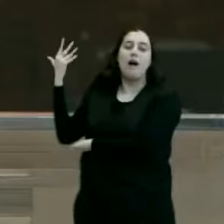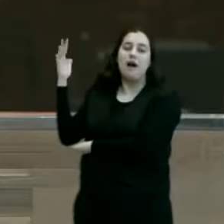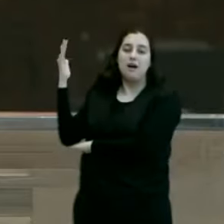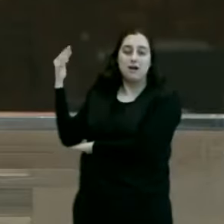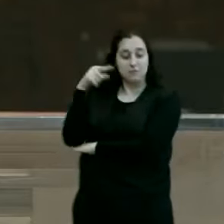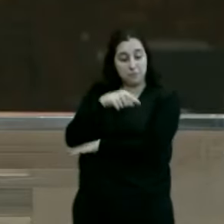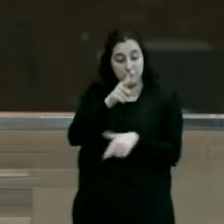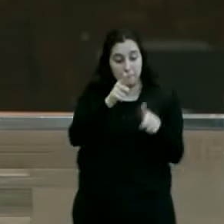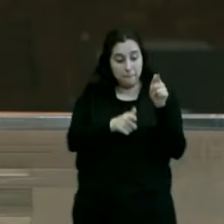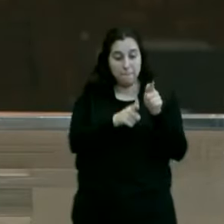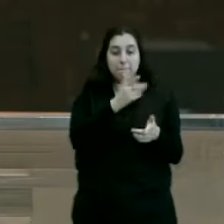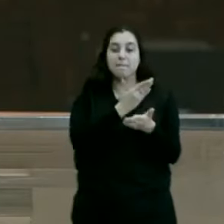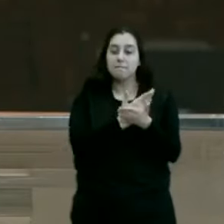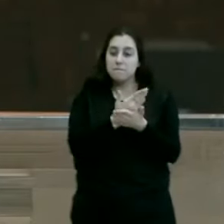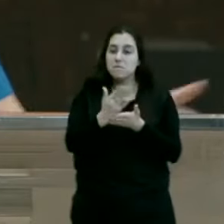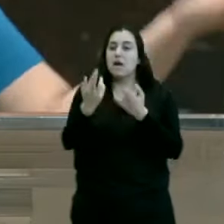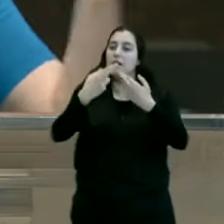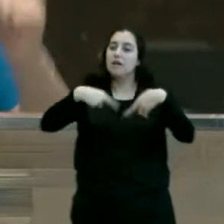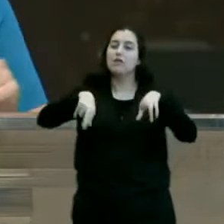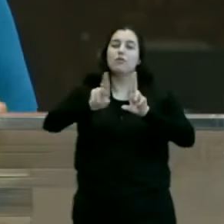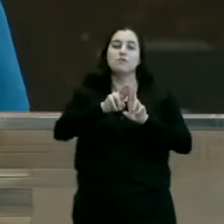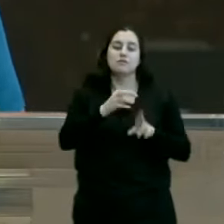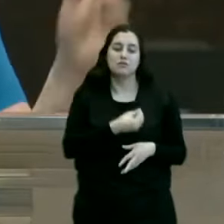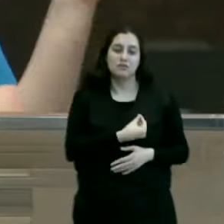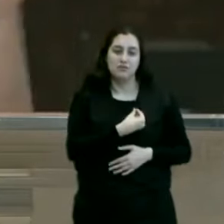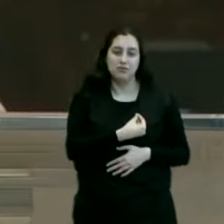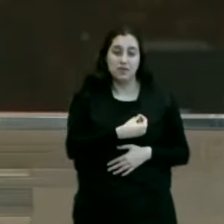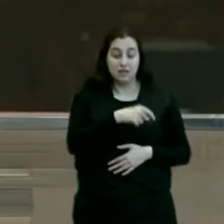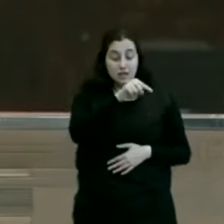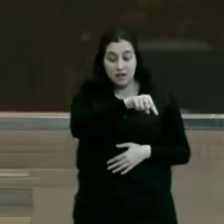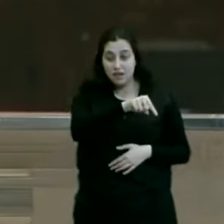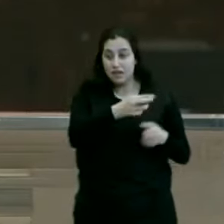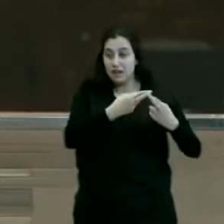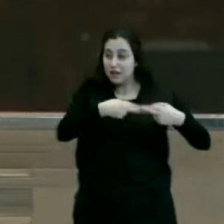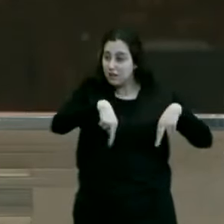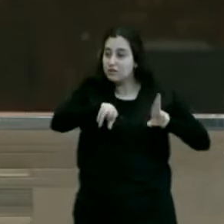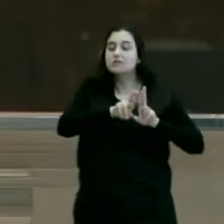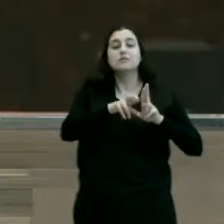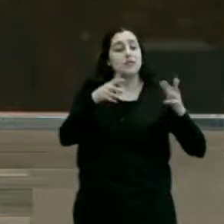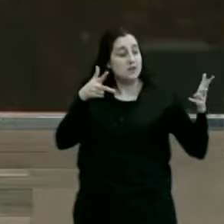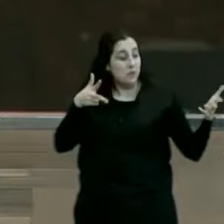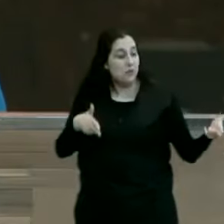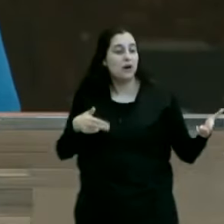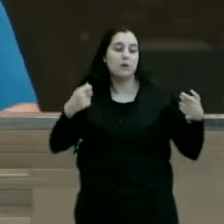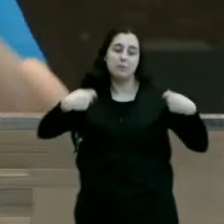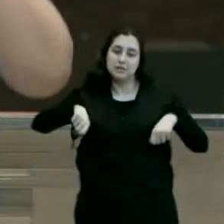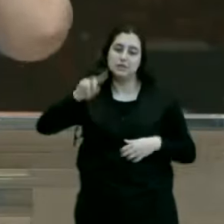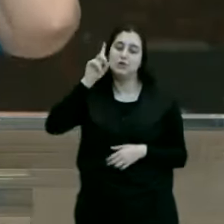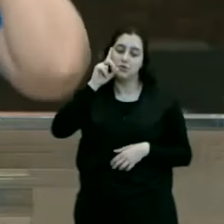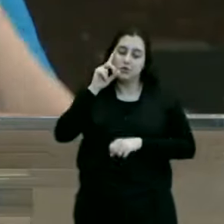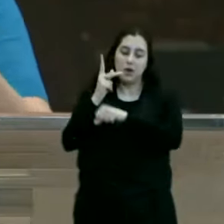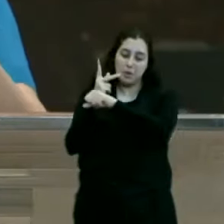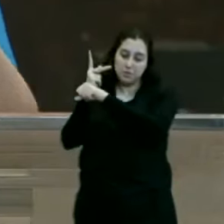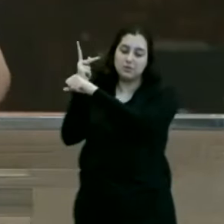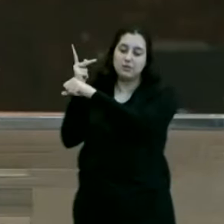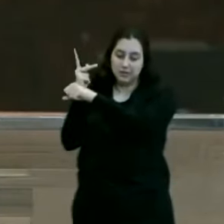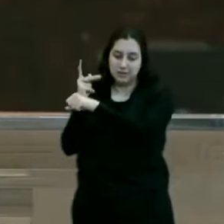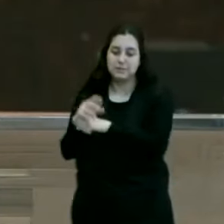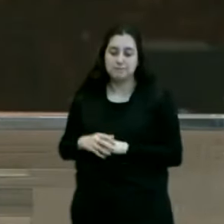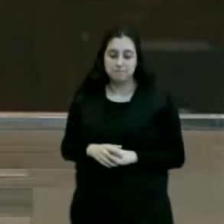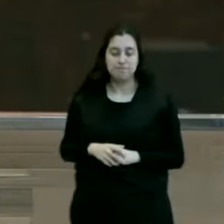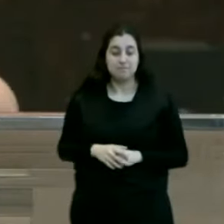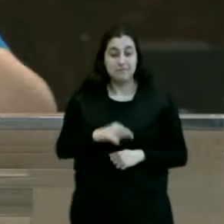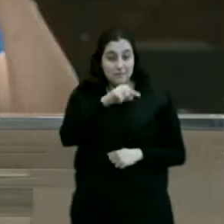uma renovação pessoal. E é essa renovação que nós precisamos buscar todos os dias. Ele teve